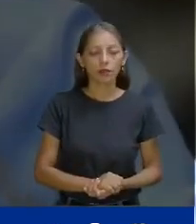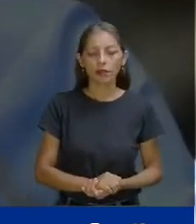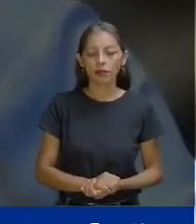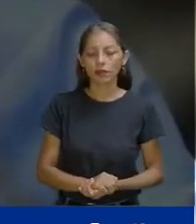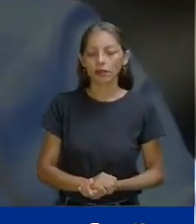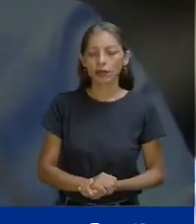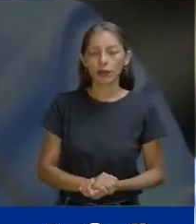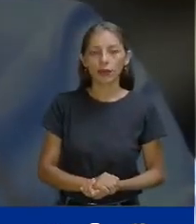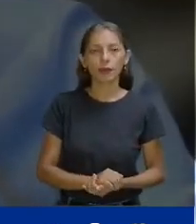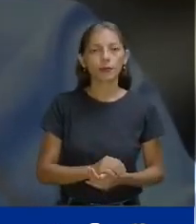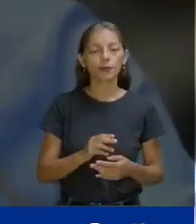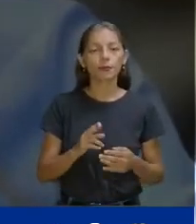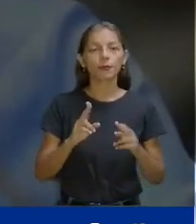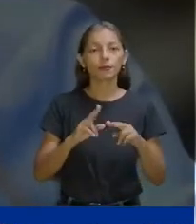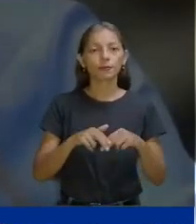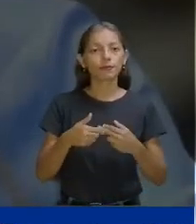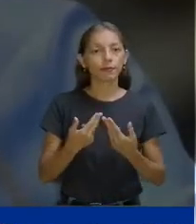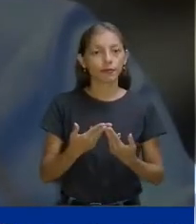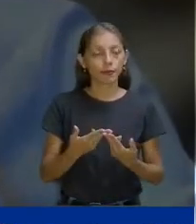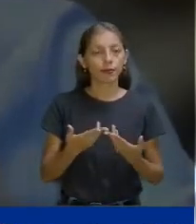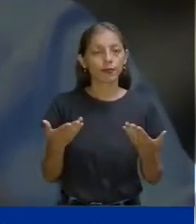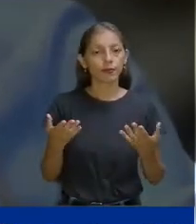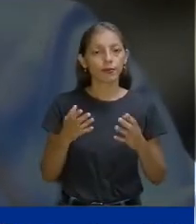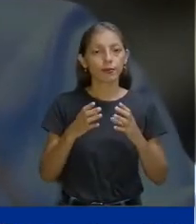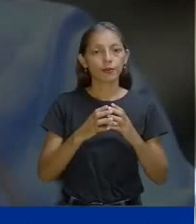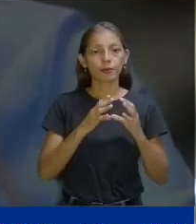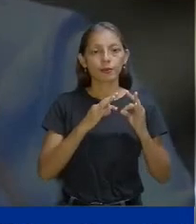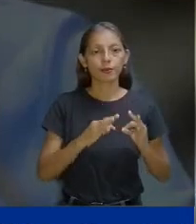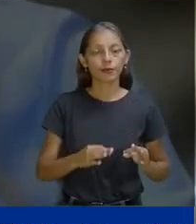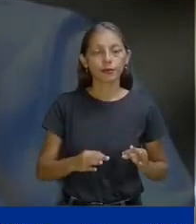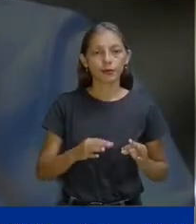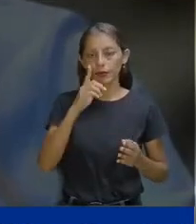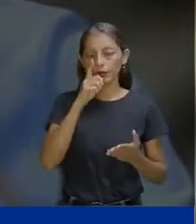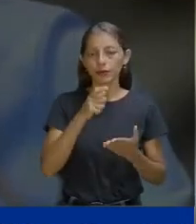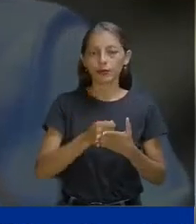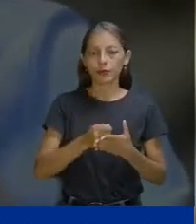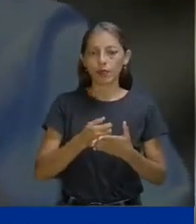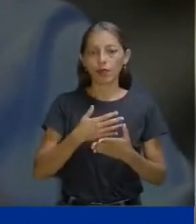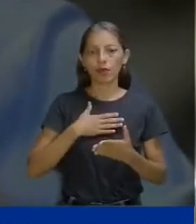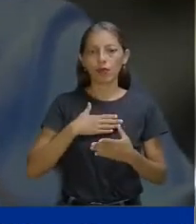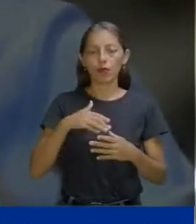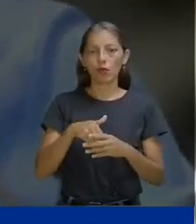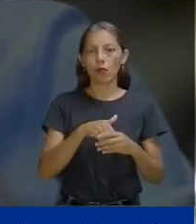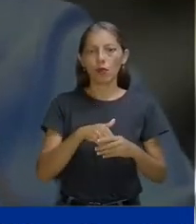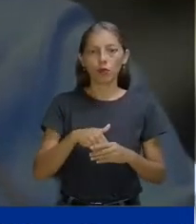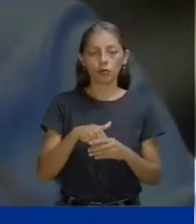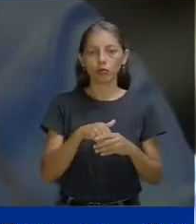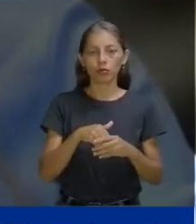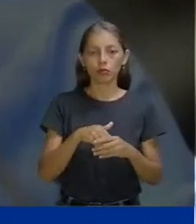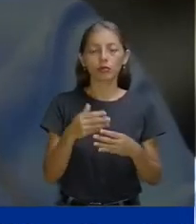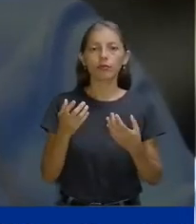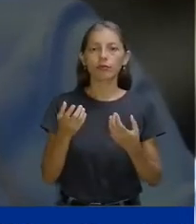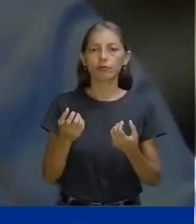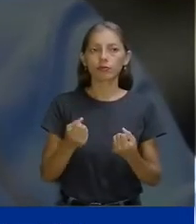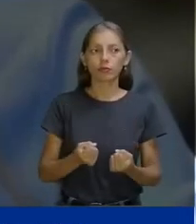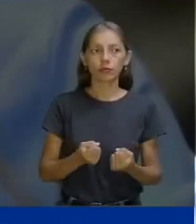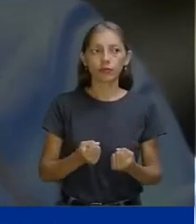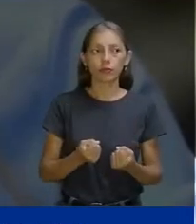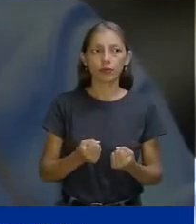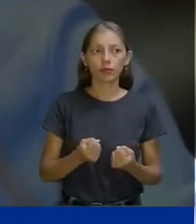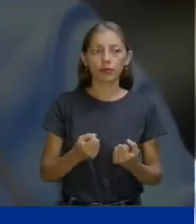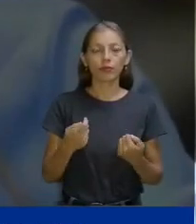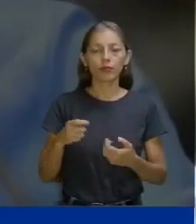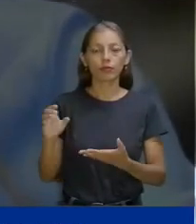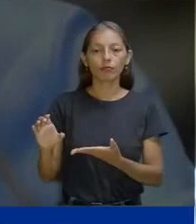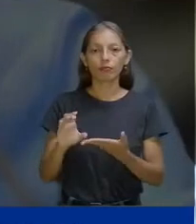em consonância com o parecer do órgão técnico, eu voto pela aprovação com ressalvas do Partido Trabalhista Brasileiro e determino